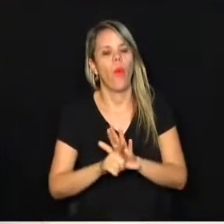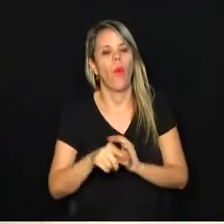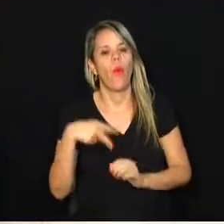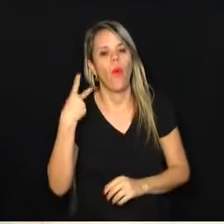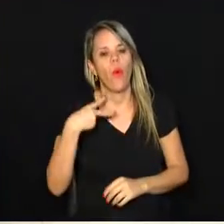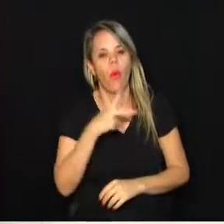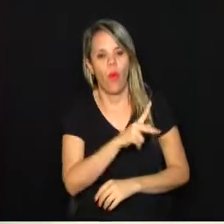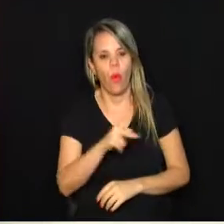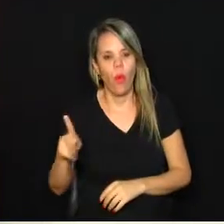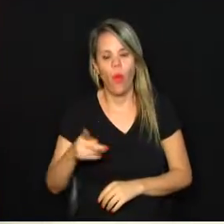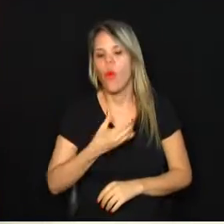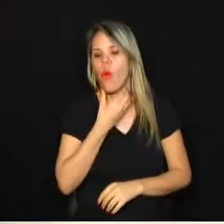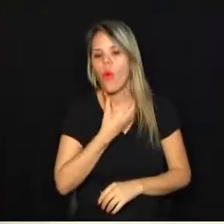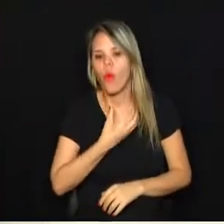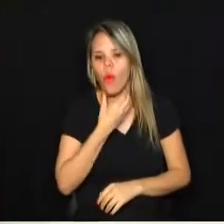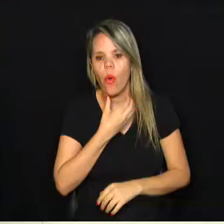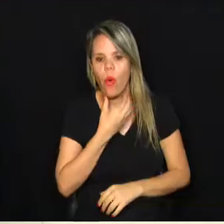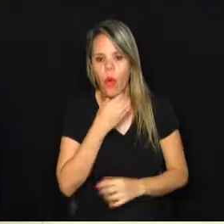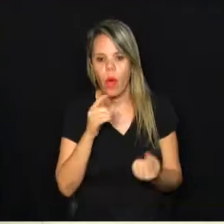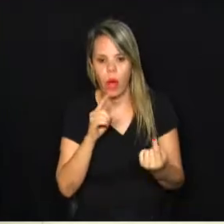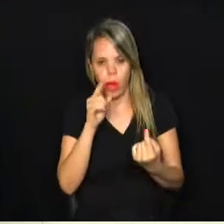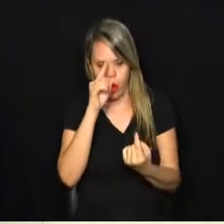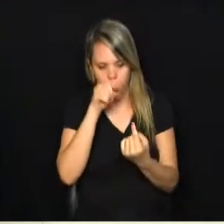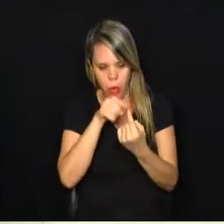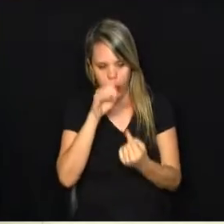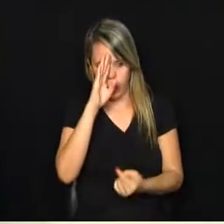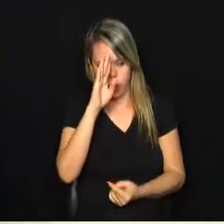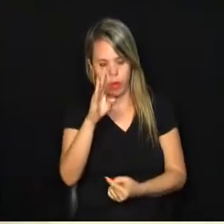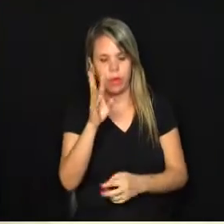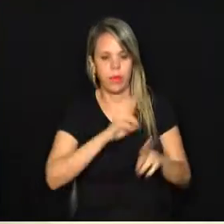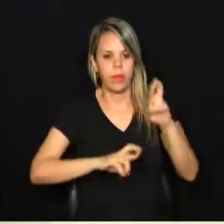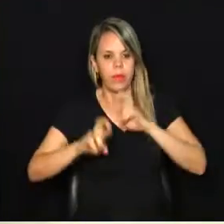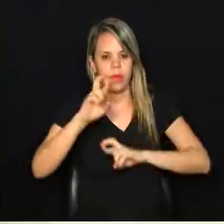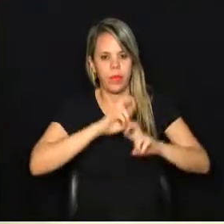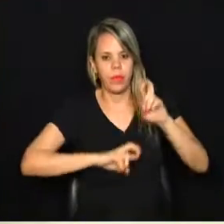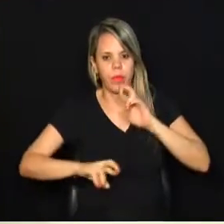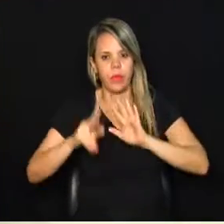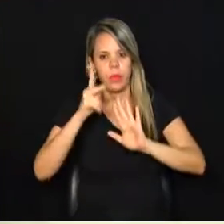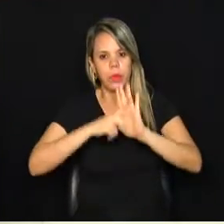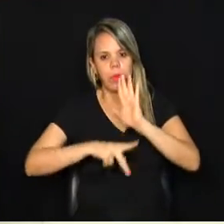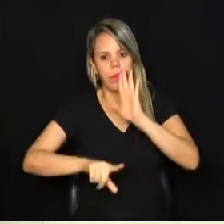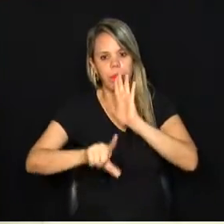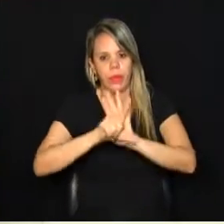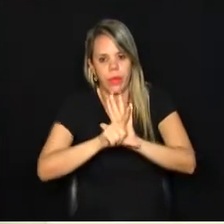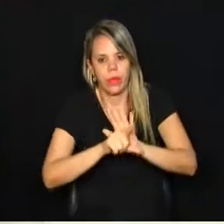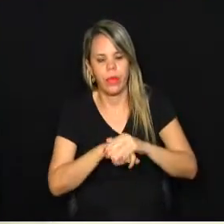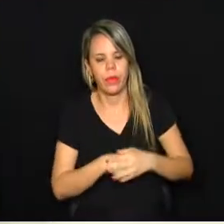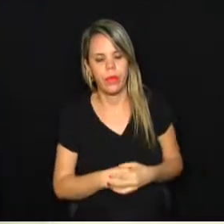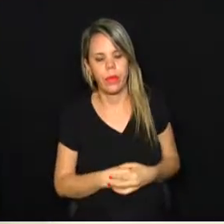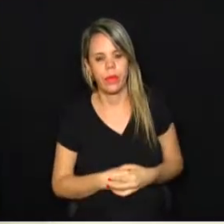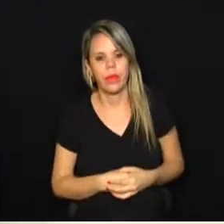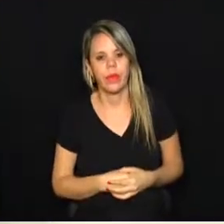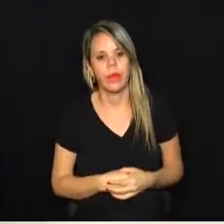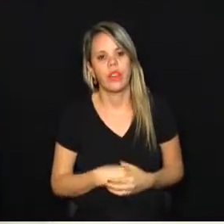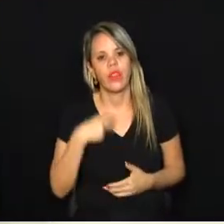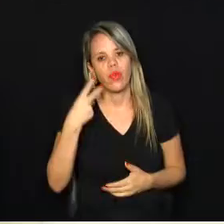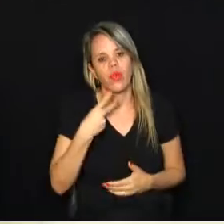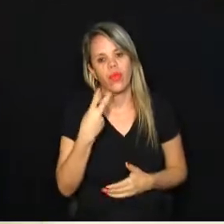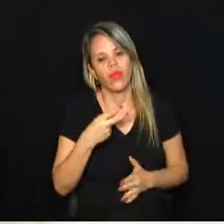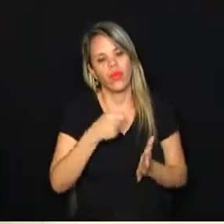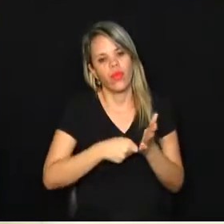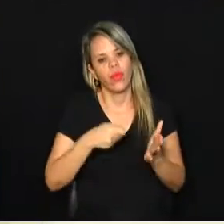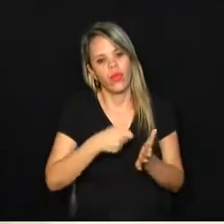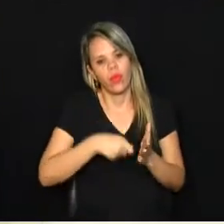vereador Carmo Luiz, que tem como principal objetivo analisar todos os projetos de lei que saem tanto dos vereadores quanto